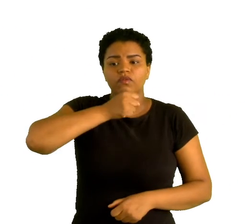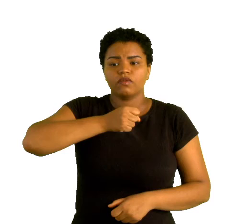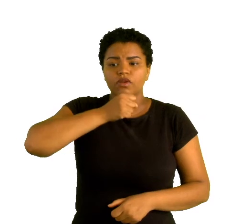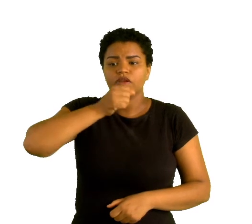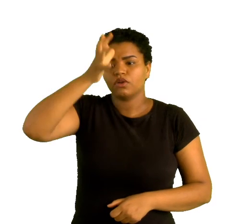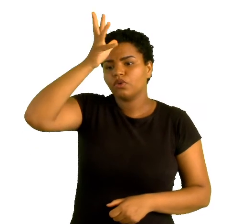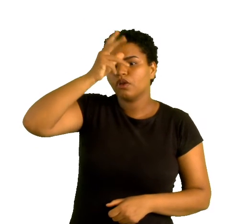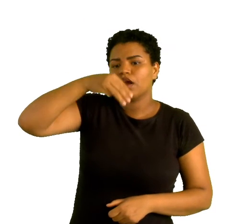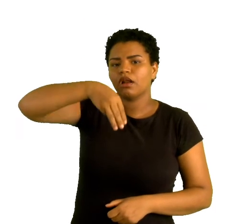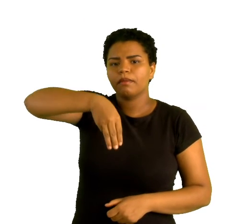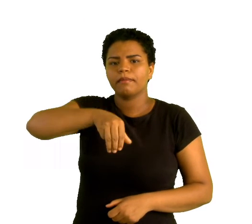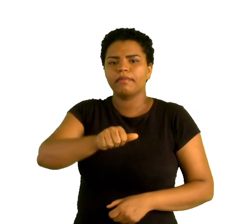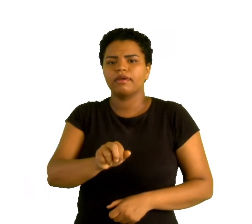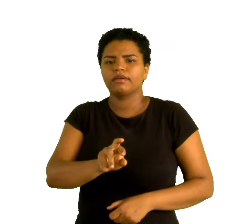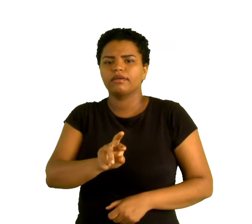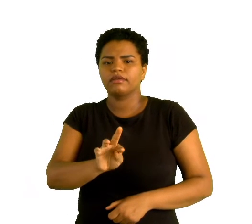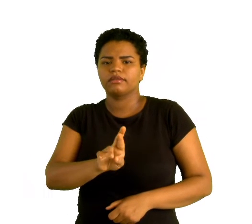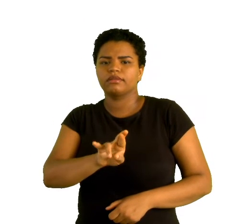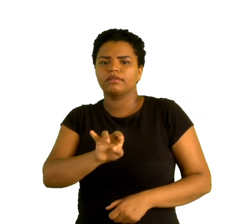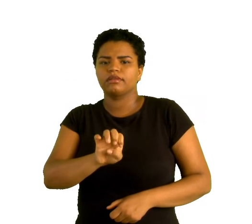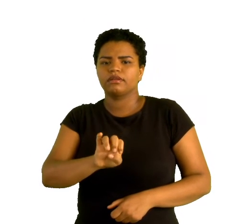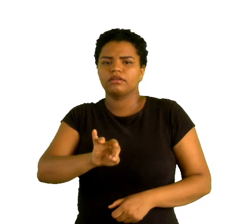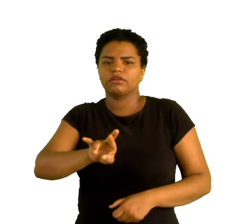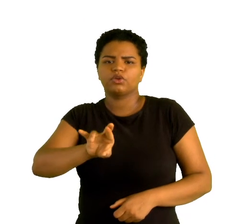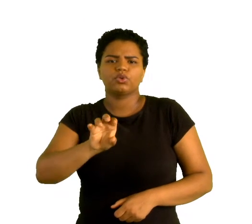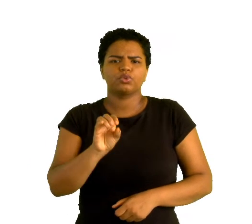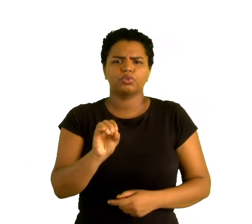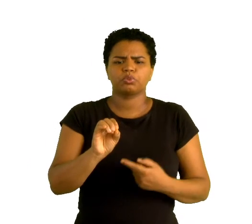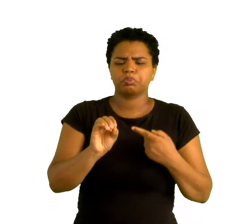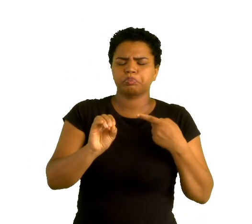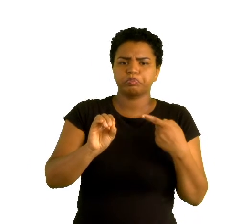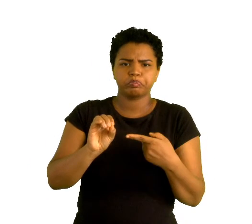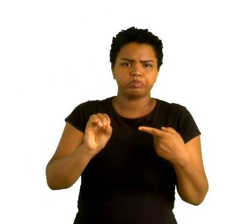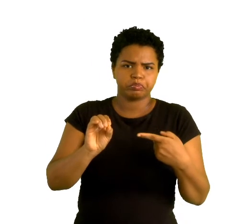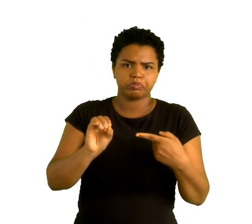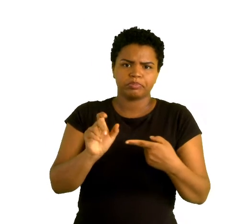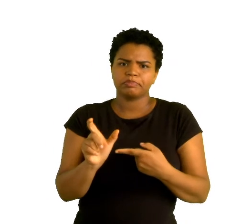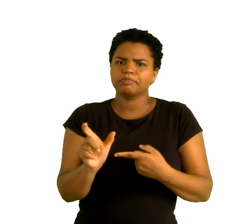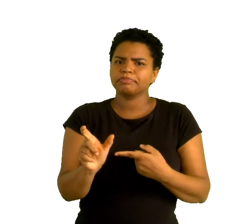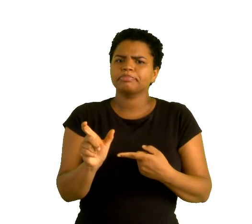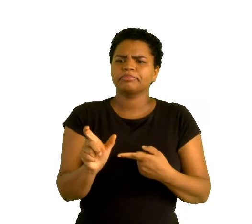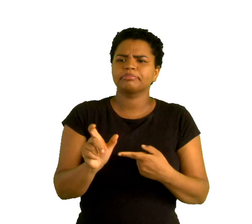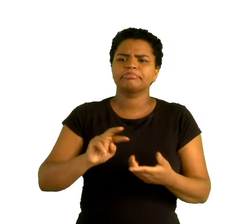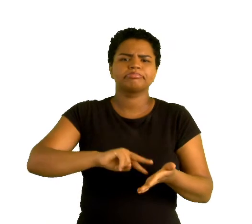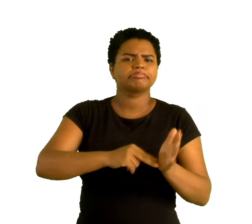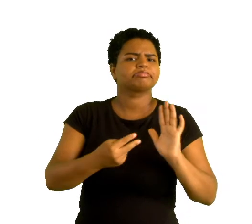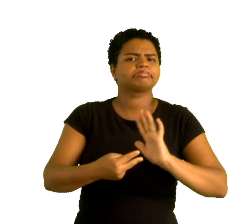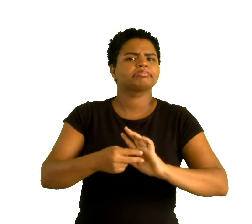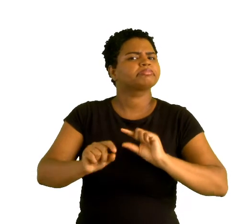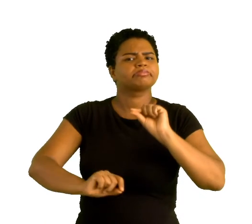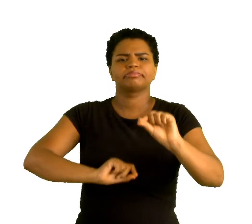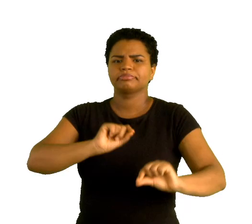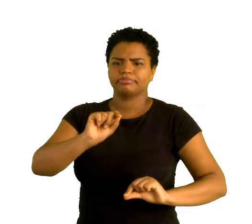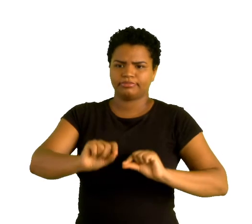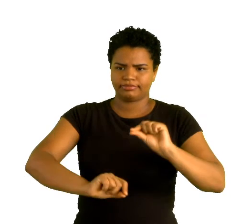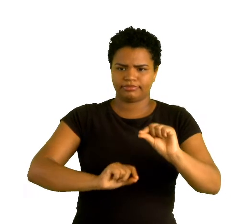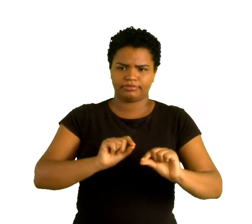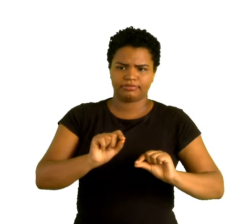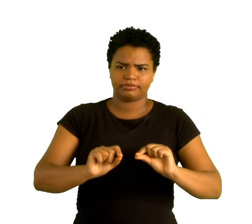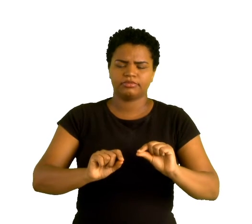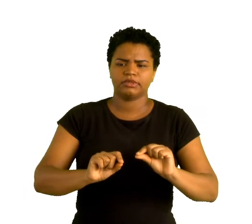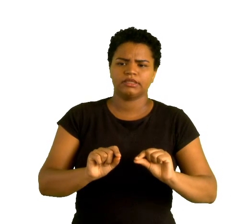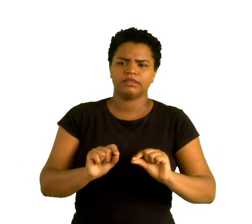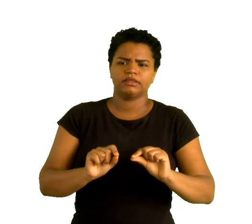galo matreiro, nós temos a palavra aí, ó, matreiro. O que isso significa? Qual é